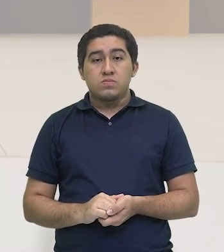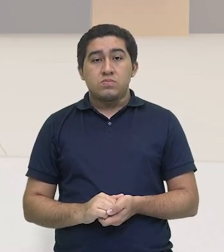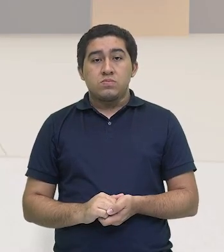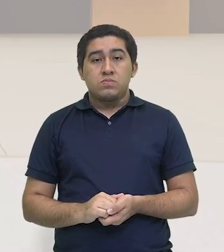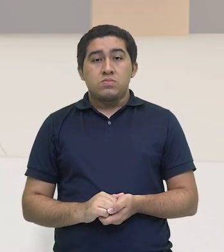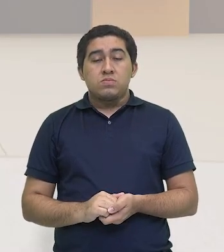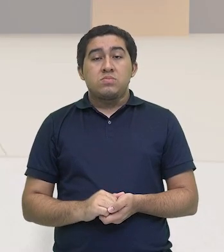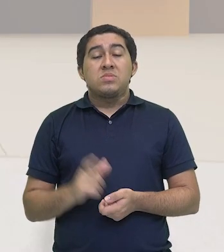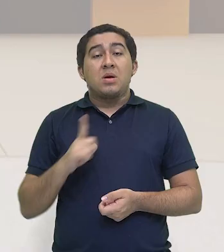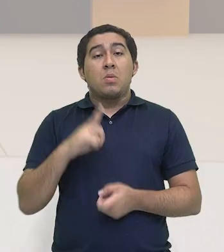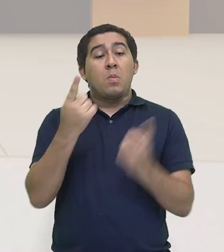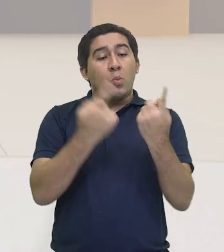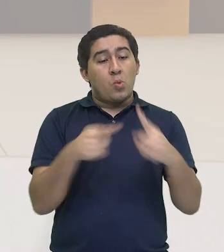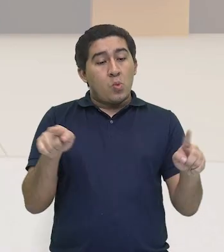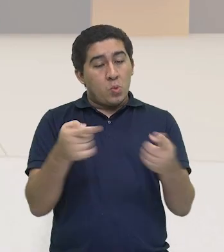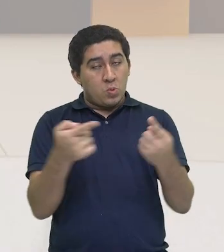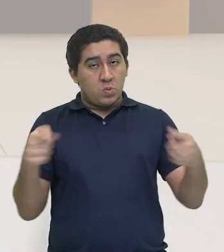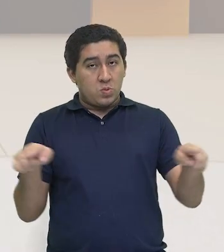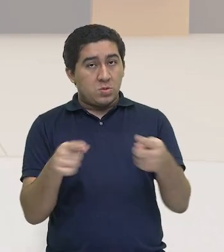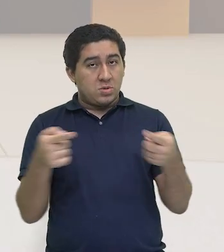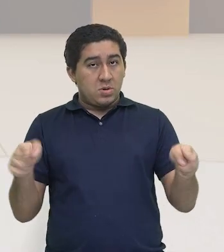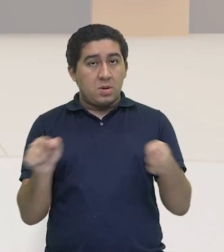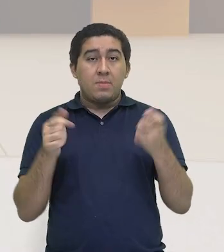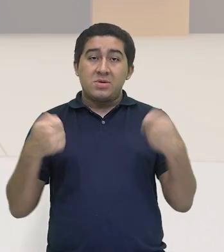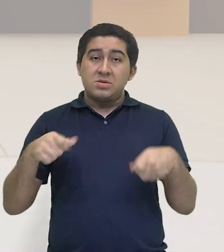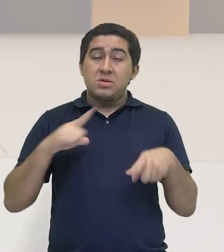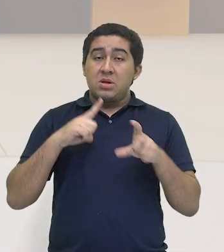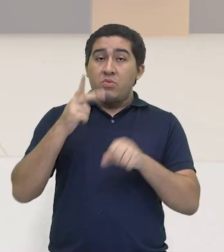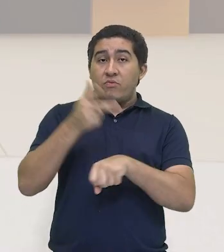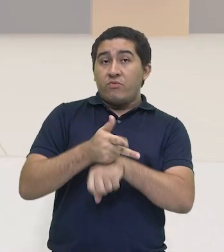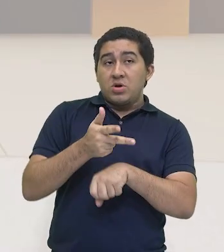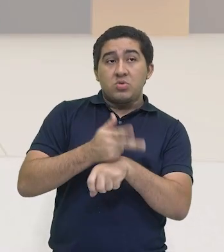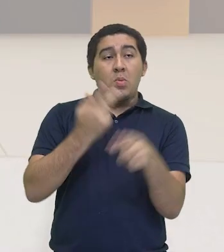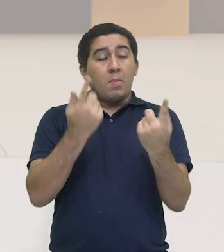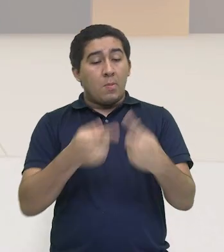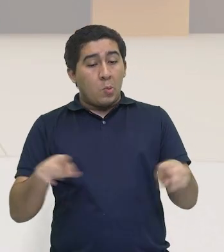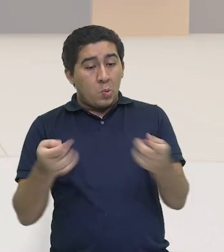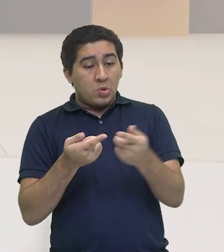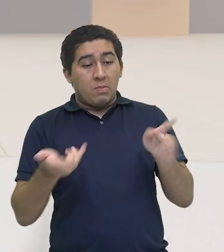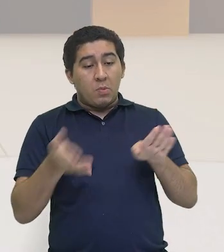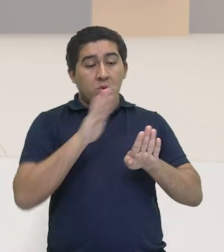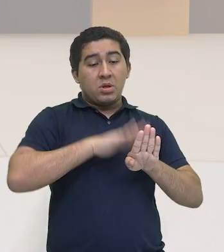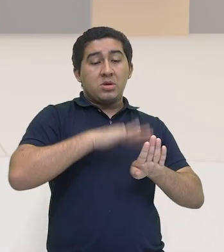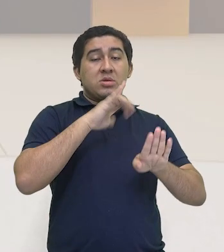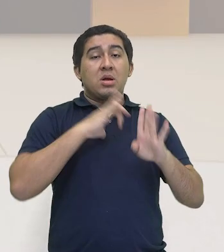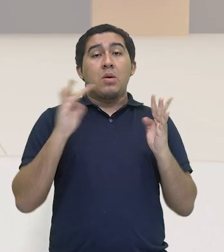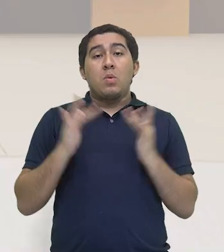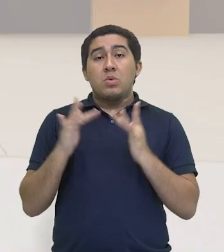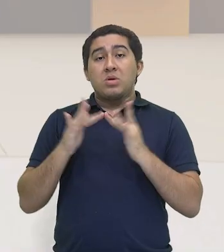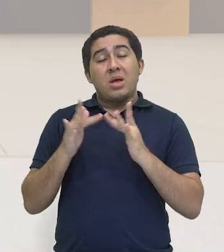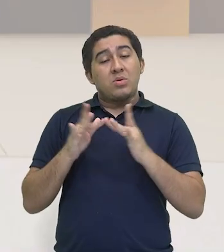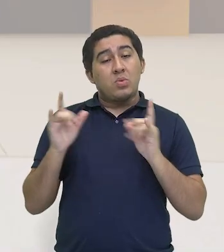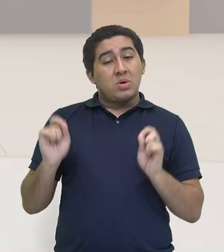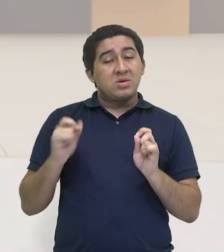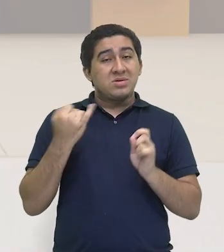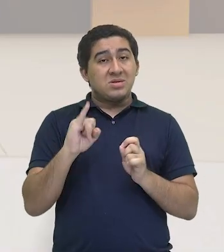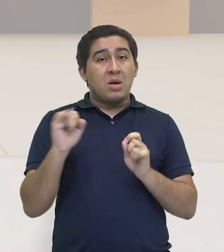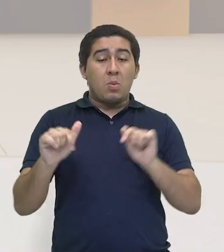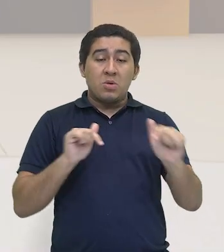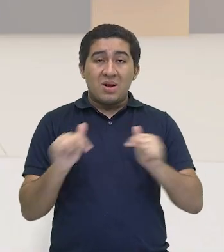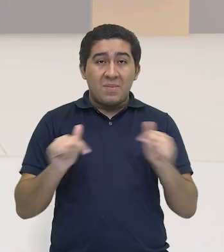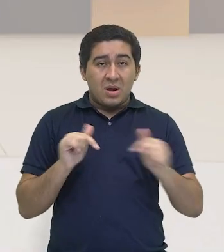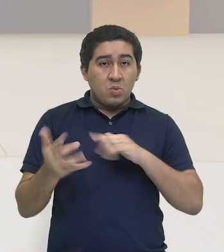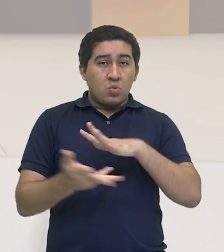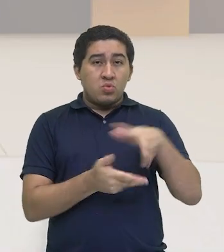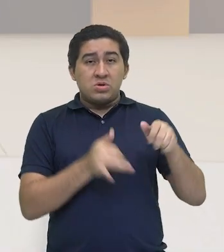trilha sonora original, né? Então é importante uma trilha que tenha conexão, se é o mundo do trabalho, por exemplo, tem que